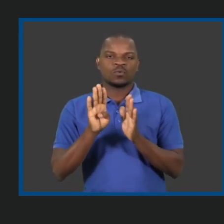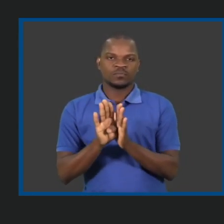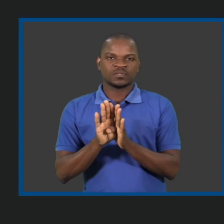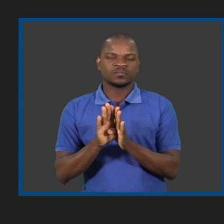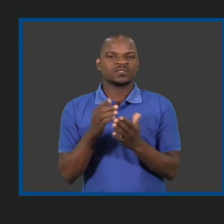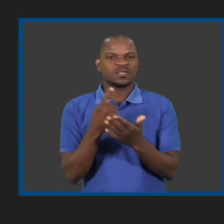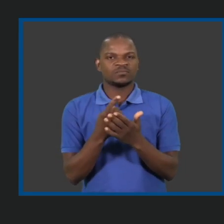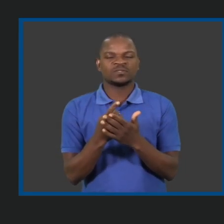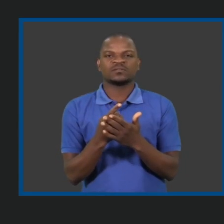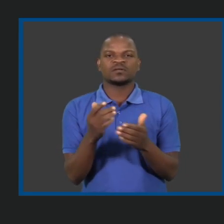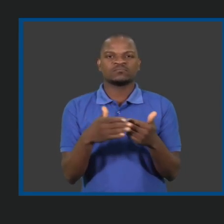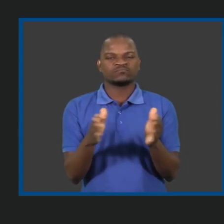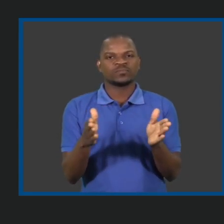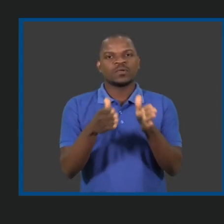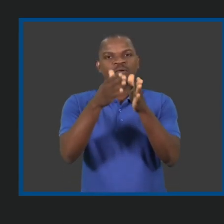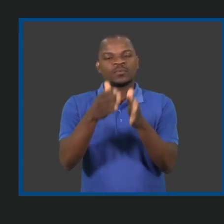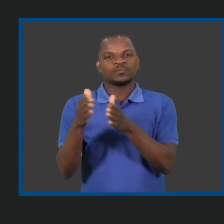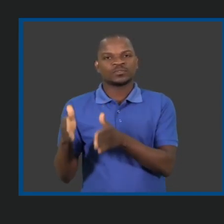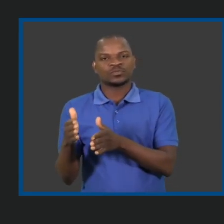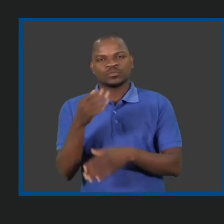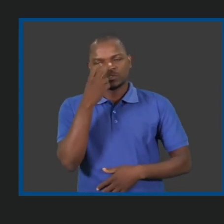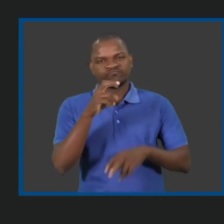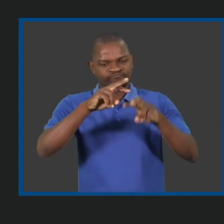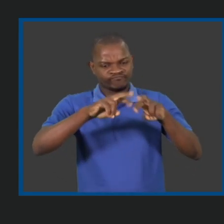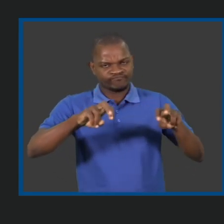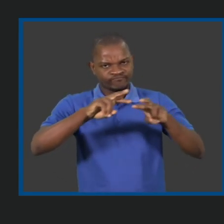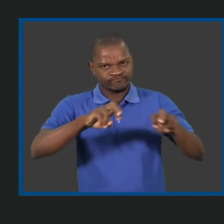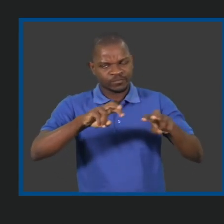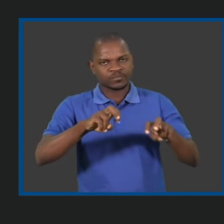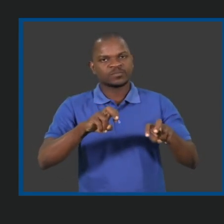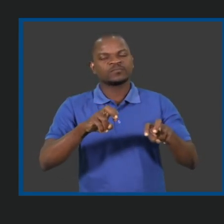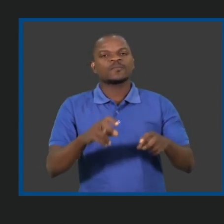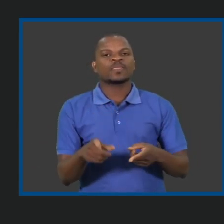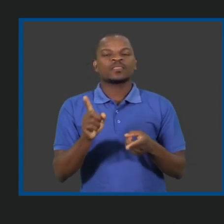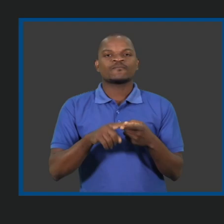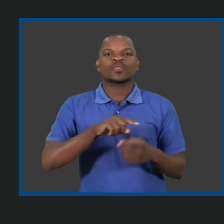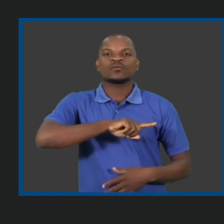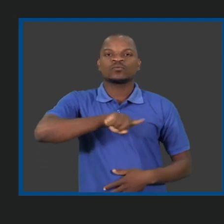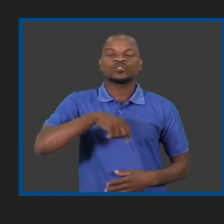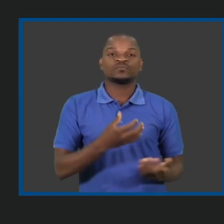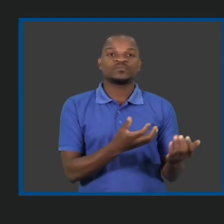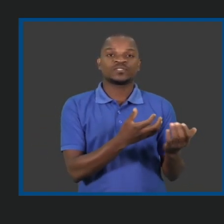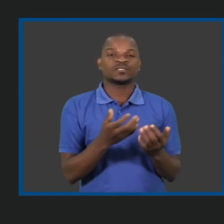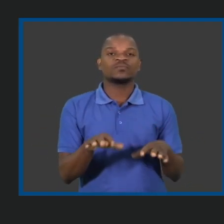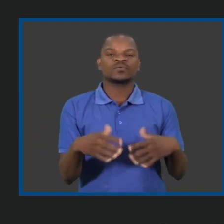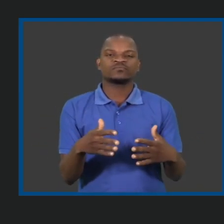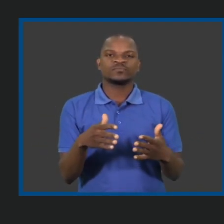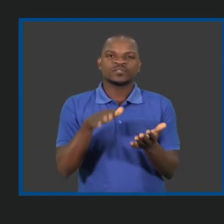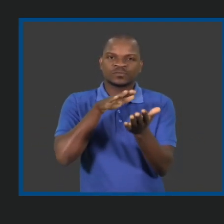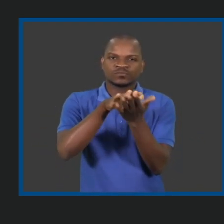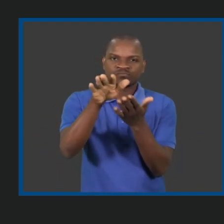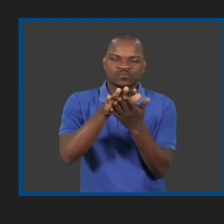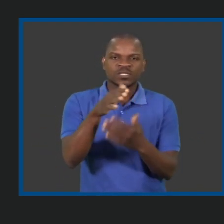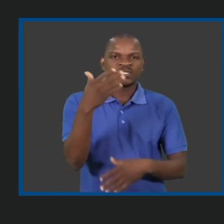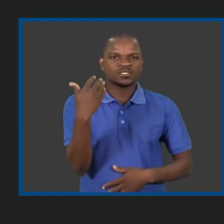fazer suas pesquisas queremos também lembrar que existe um tratado de Marrakech que é um